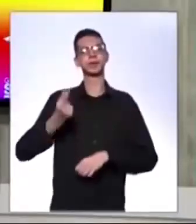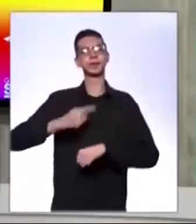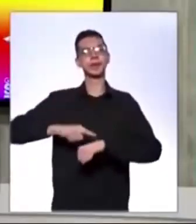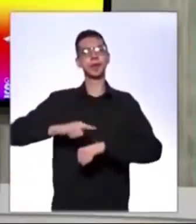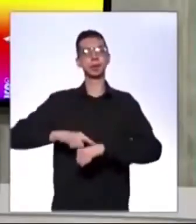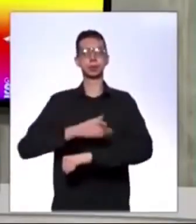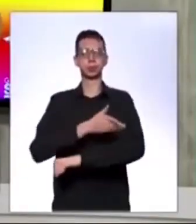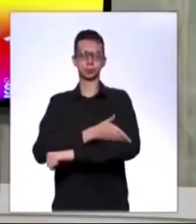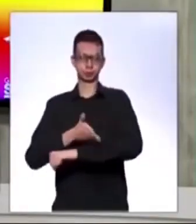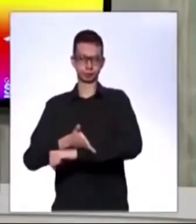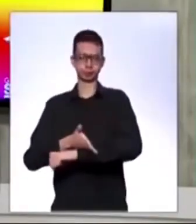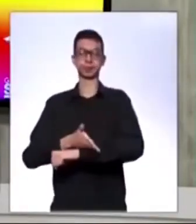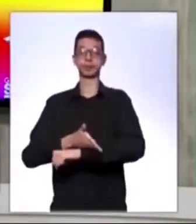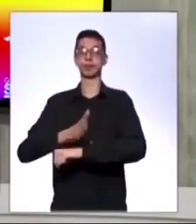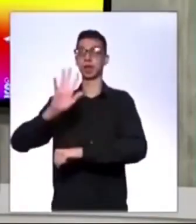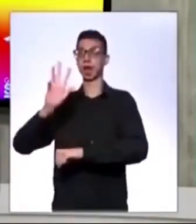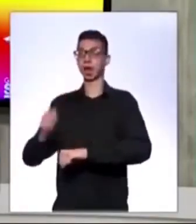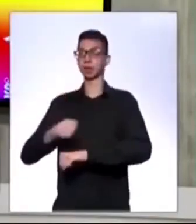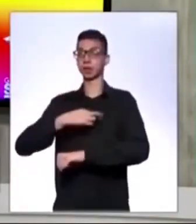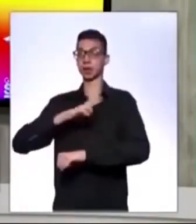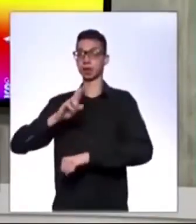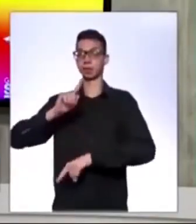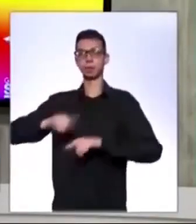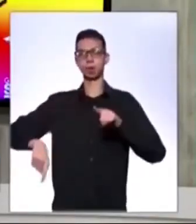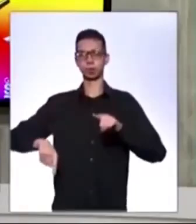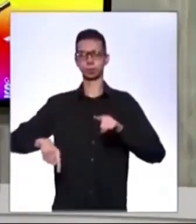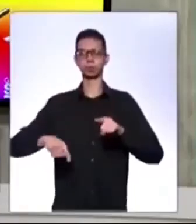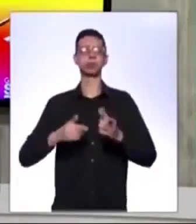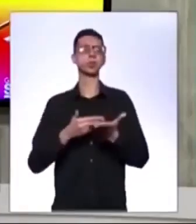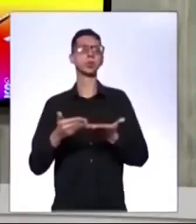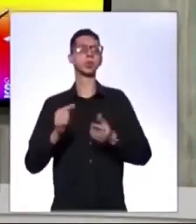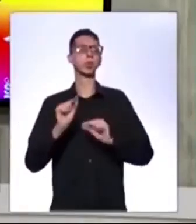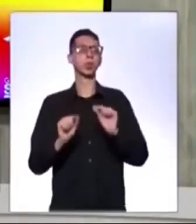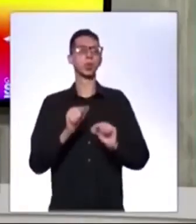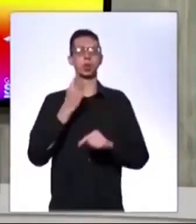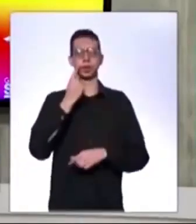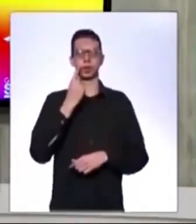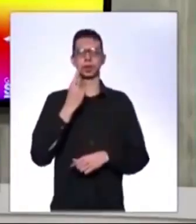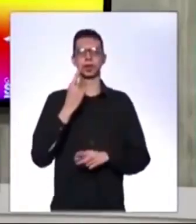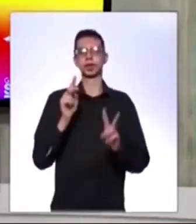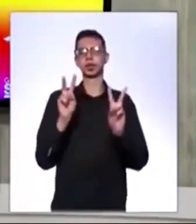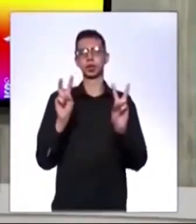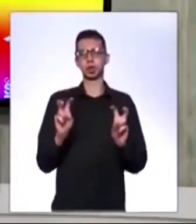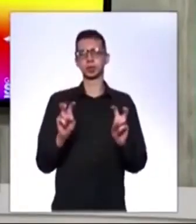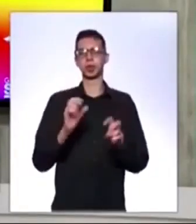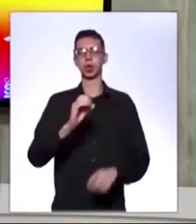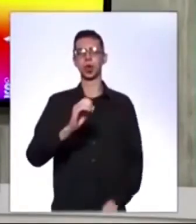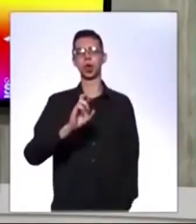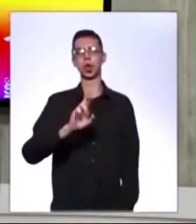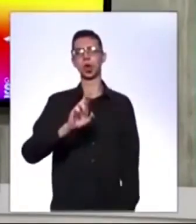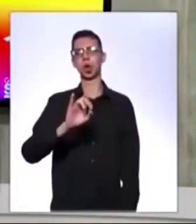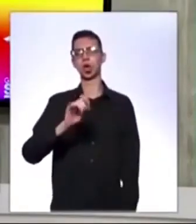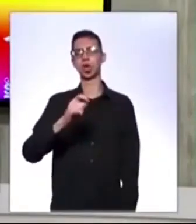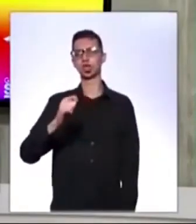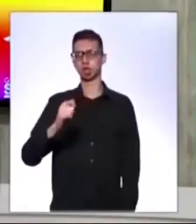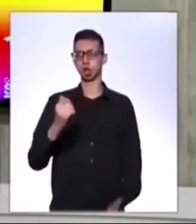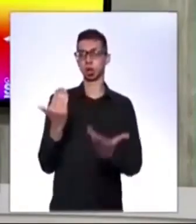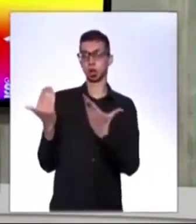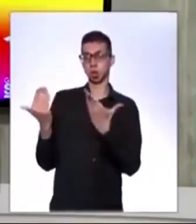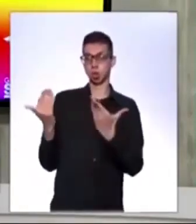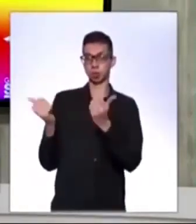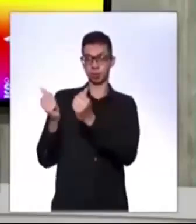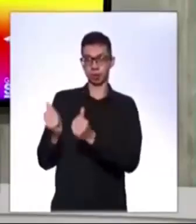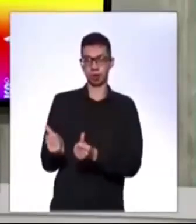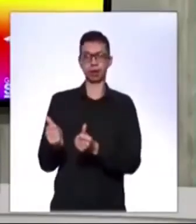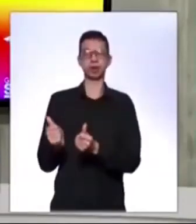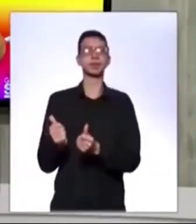Proibiam as religiões de matriz africana, e aí eles começaram a associar os orixás com os santos católicos. Então lá, Ogum é